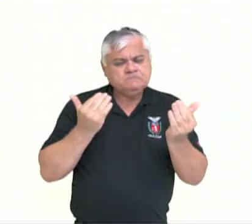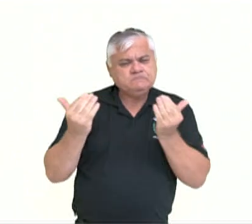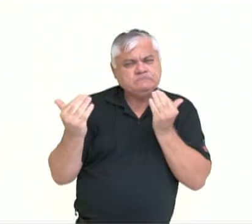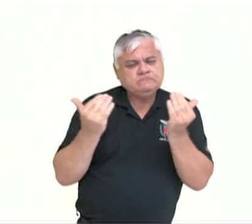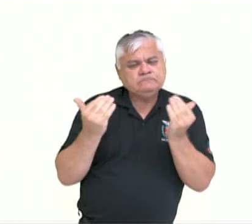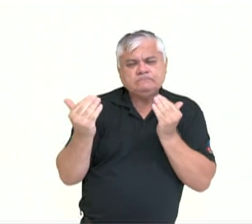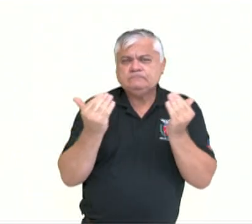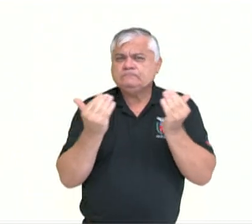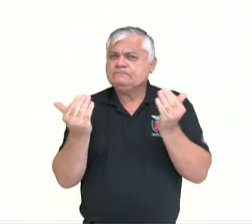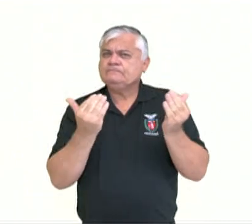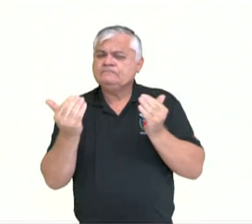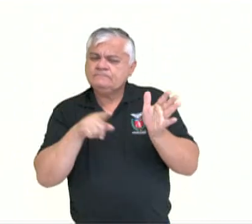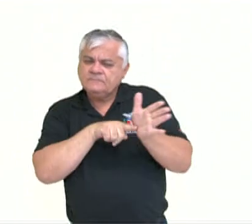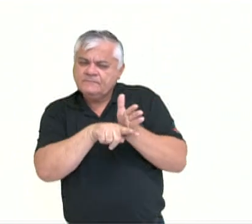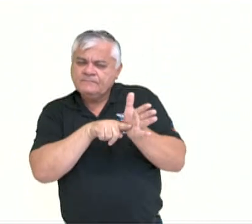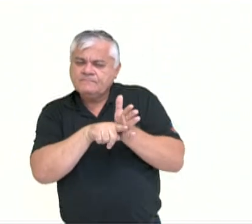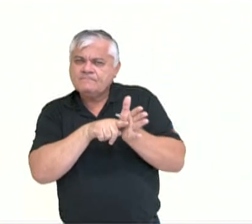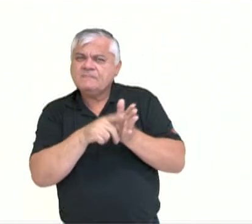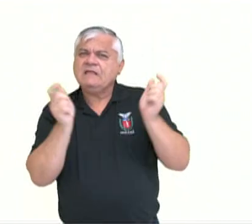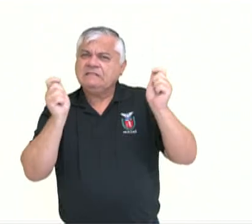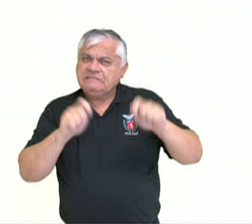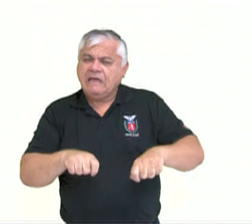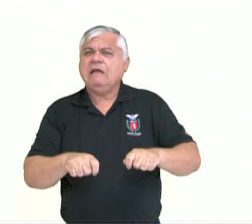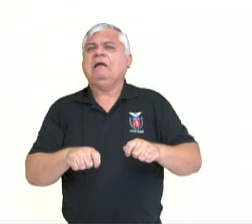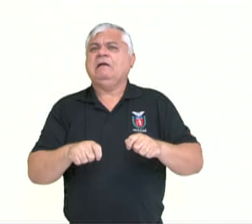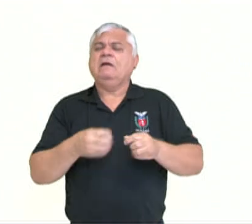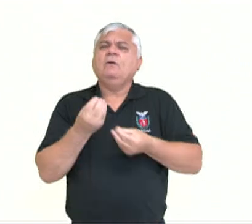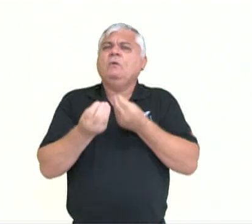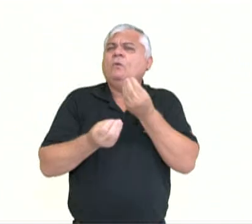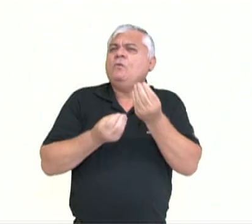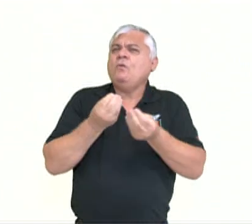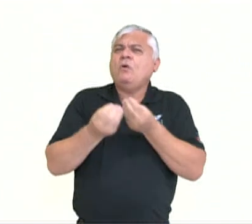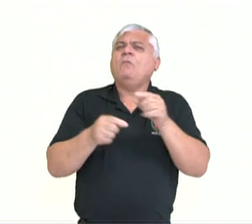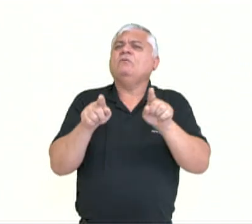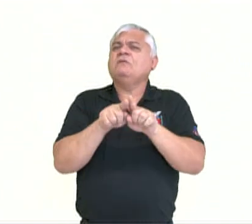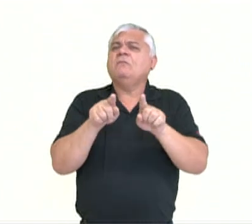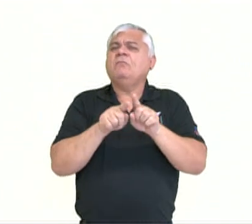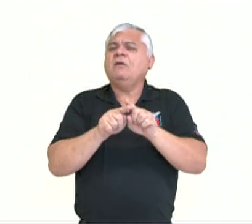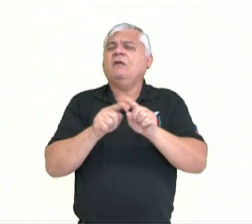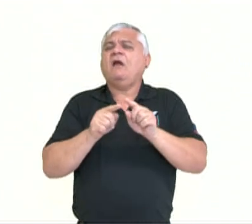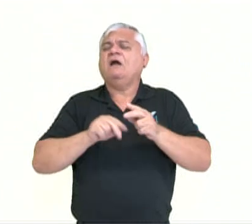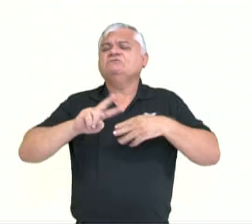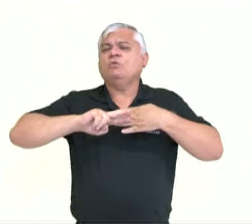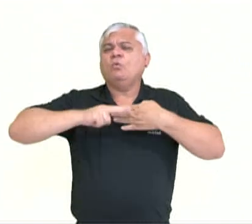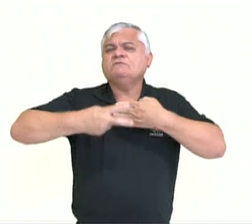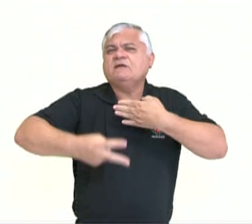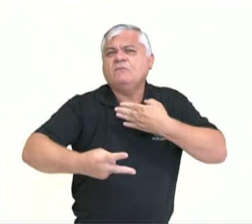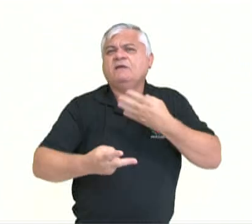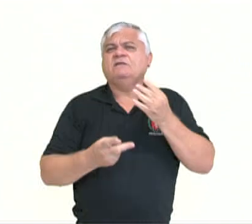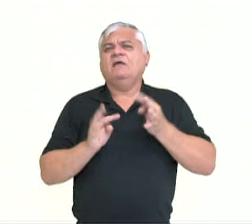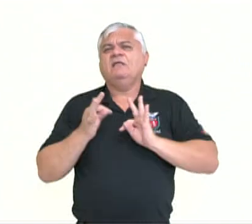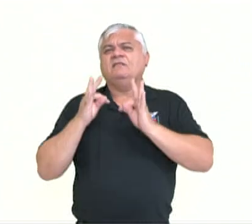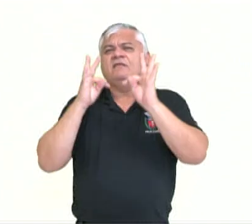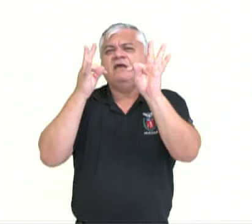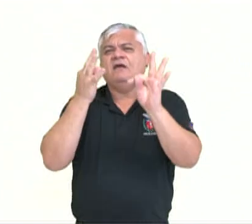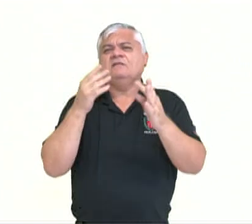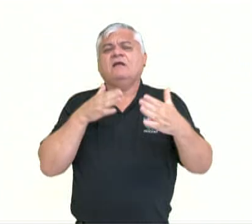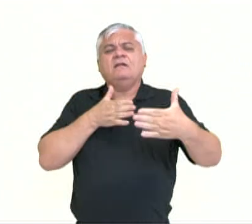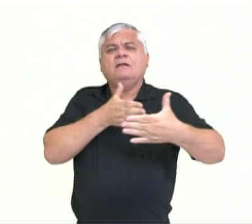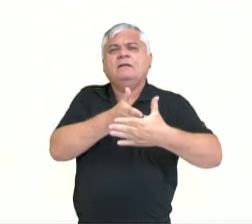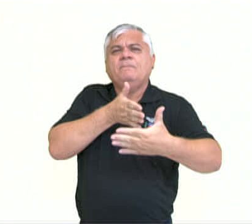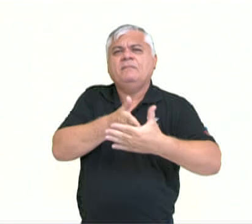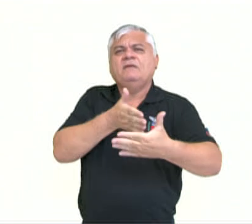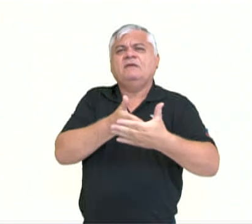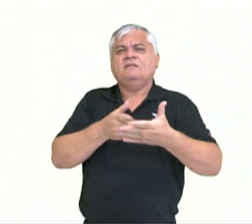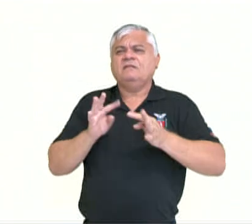as condições em que as pesquisas se realizam e as consequências do uso da técnica. Quais são os limites do uso